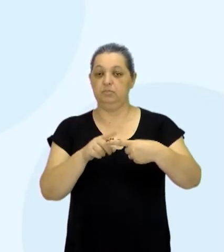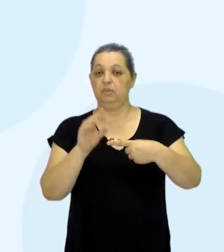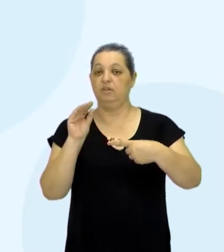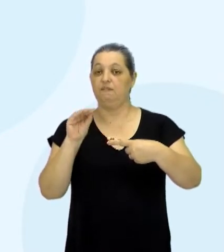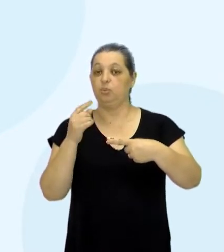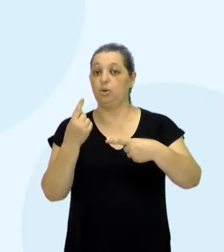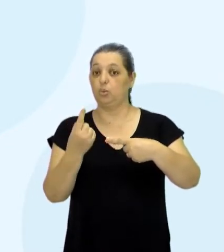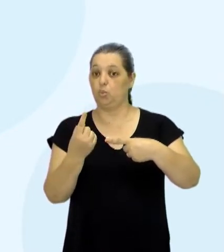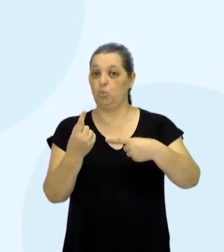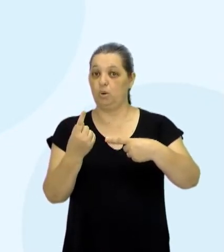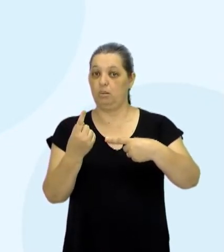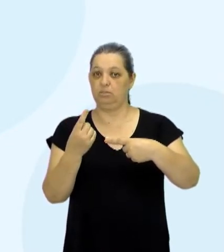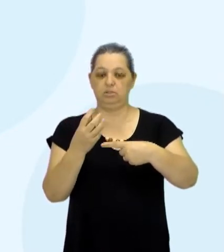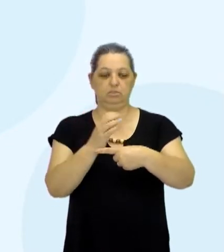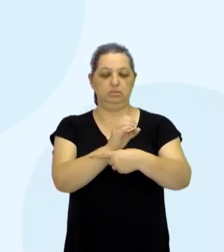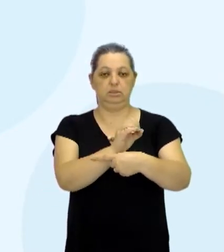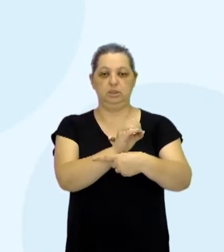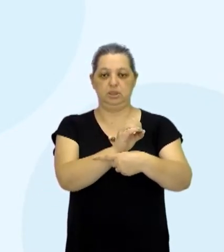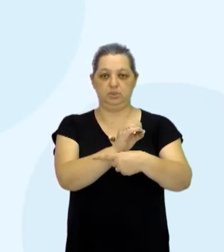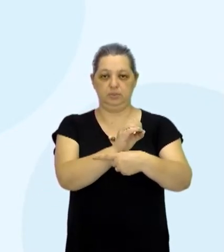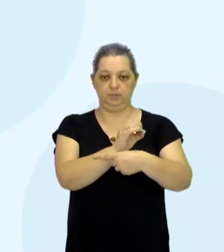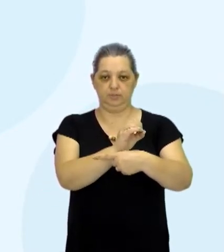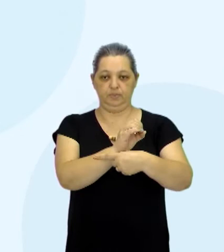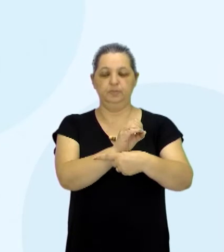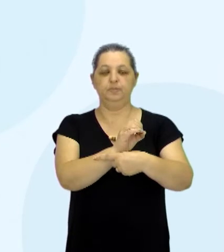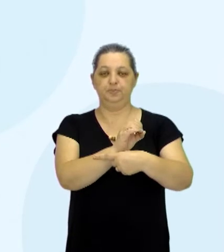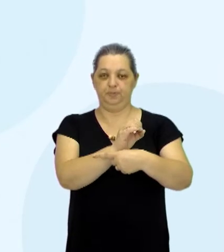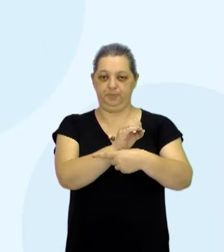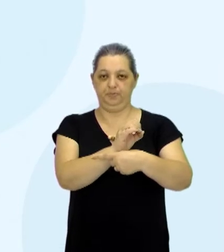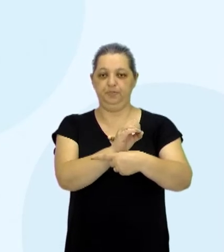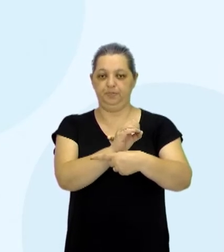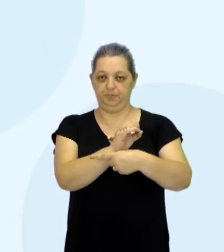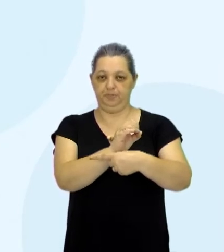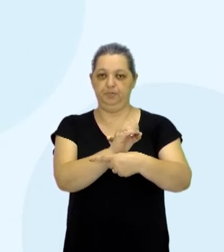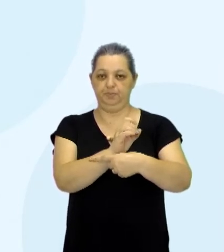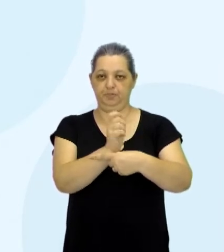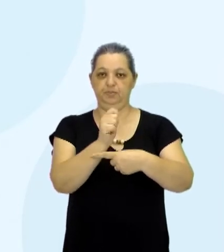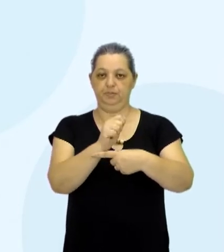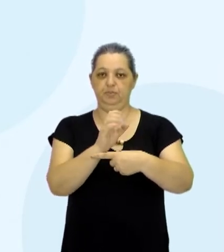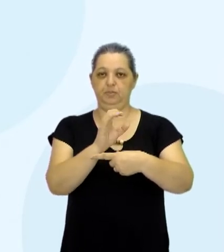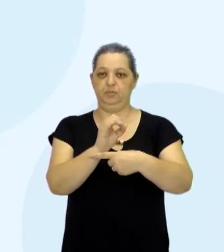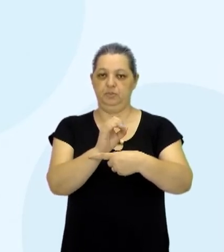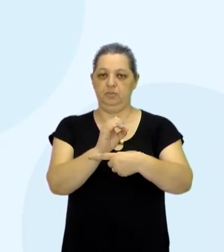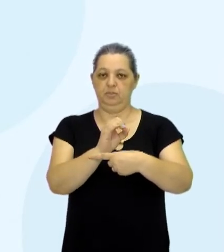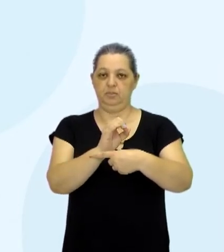uma. Coloca um zero aqui na frente para ter as 3 casas e aí sim pôr a vírgula. Então fica